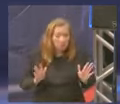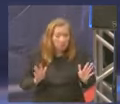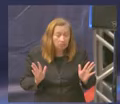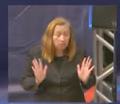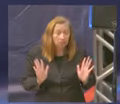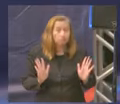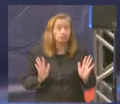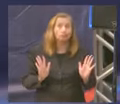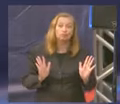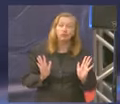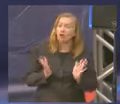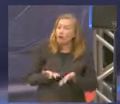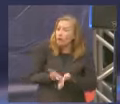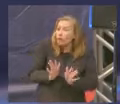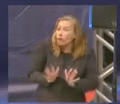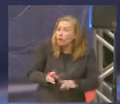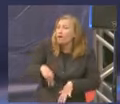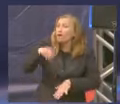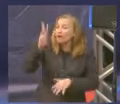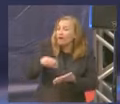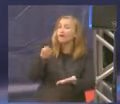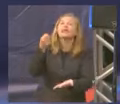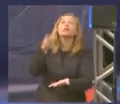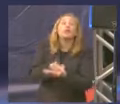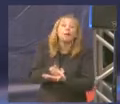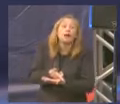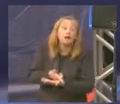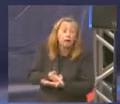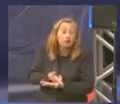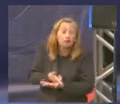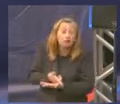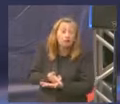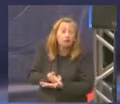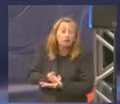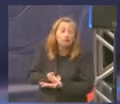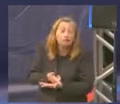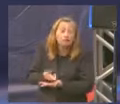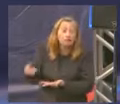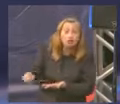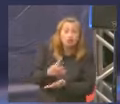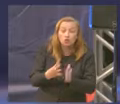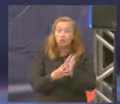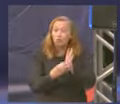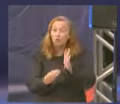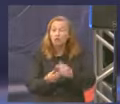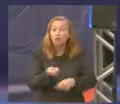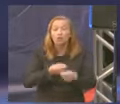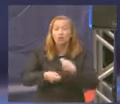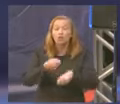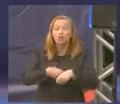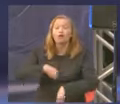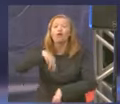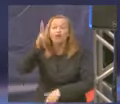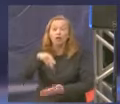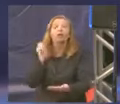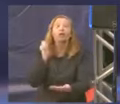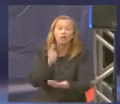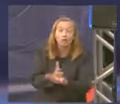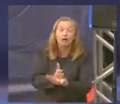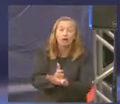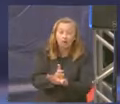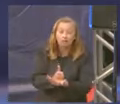E foi terminado, mas quem é que está pagando por esse novo modelo de negócio? Quem é que está pagando